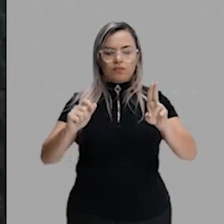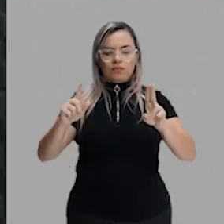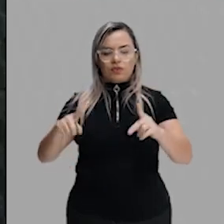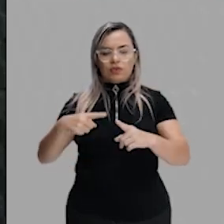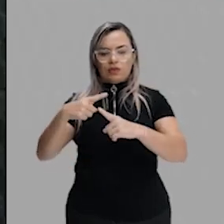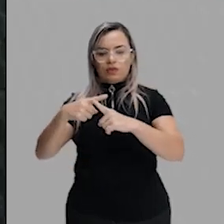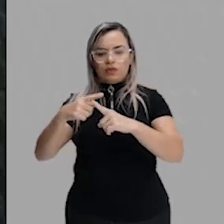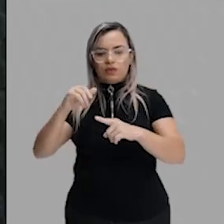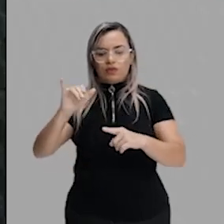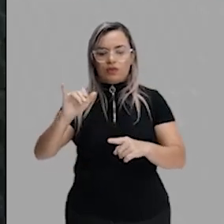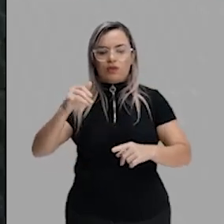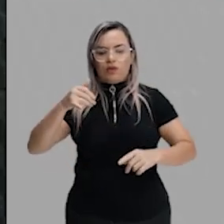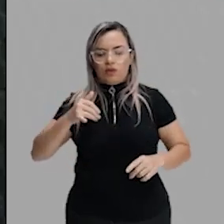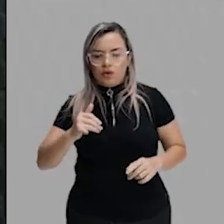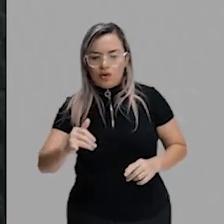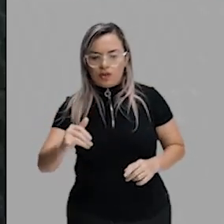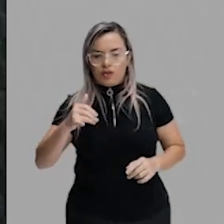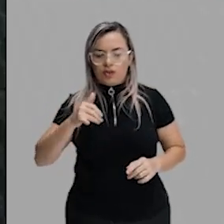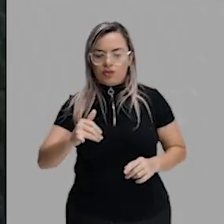e o I é